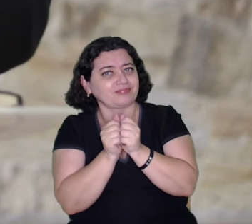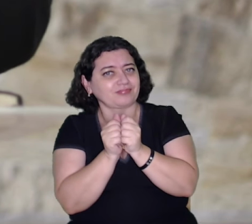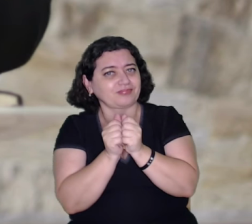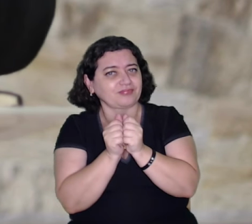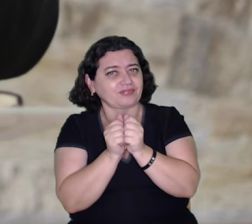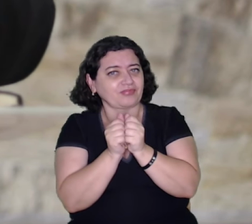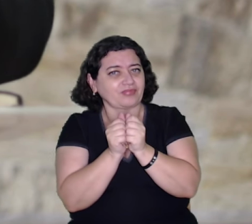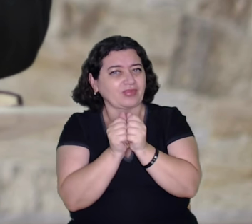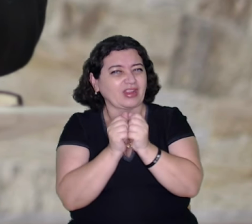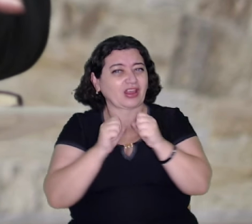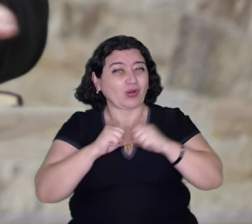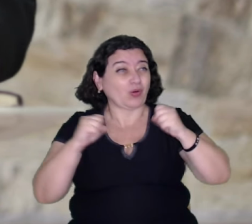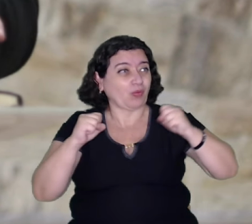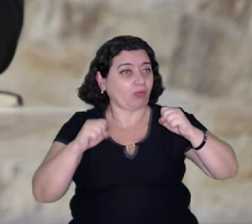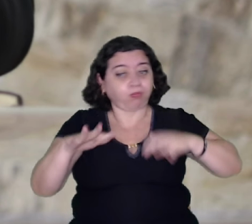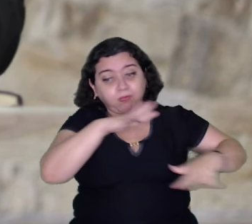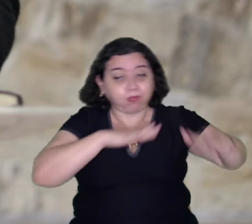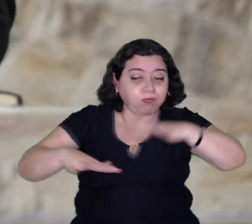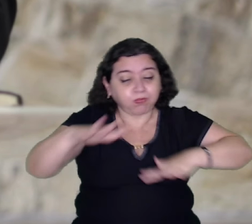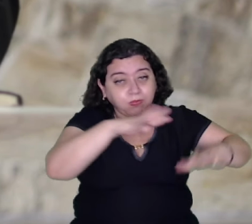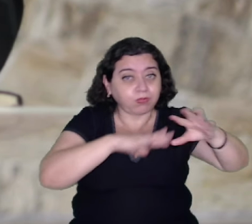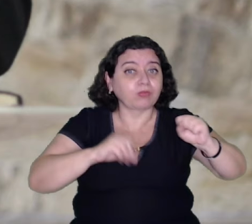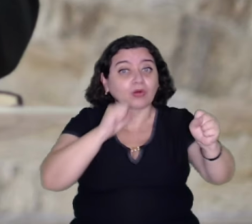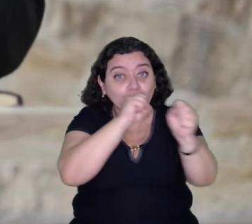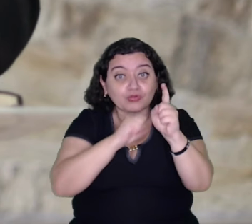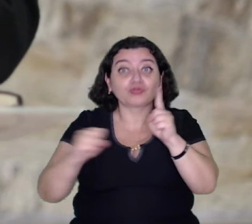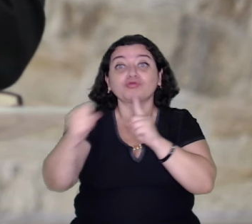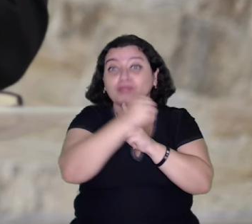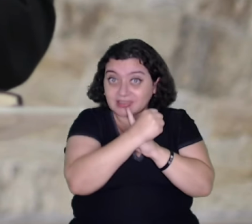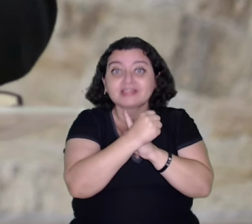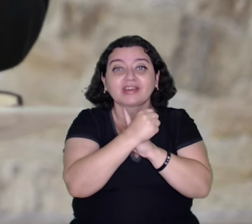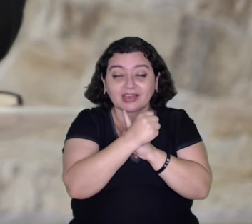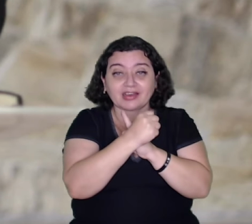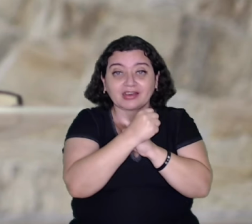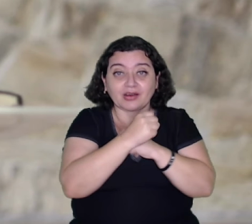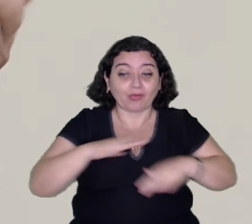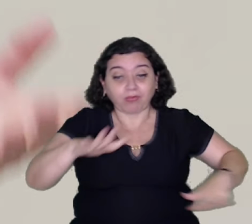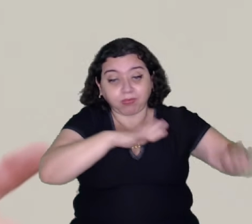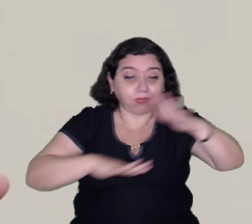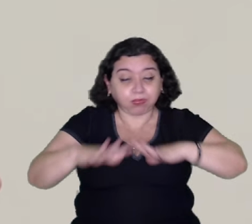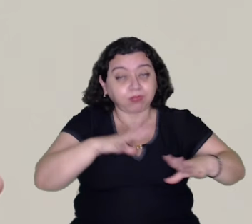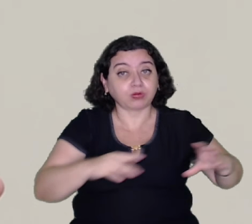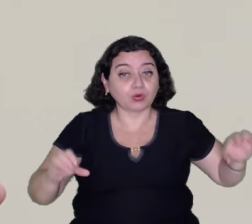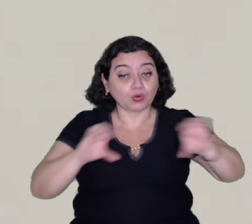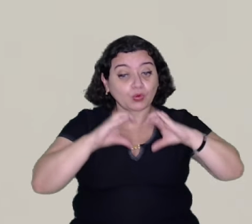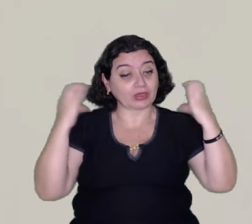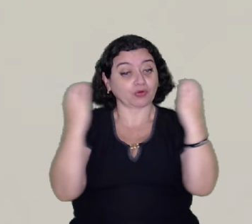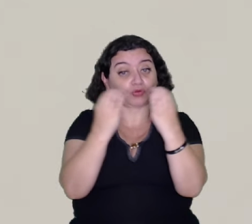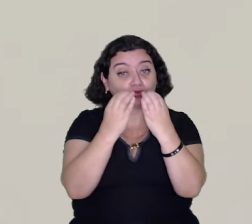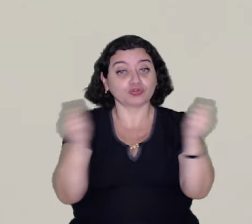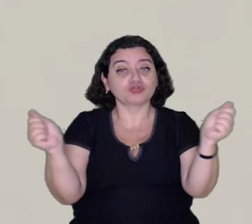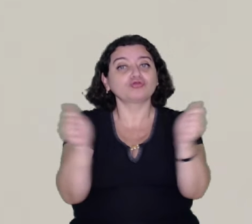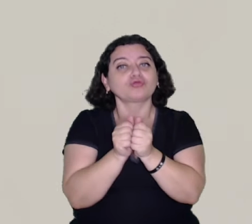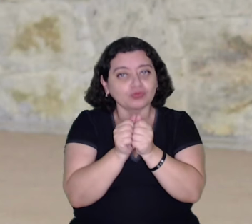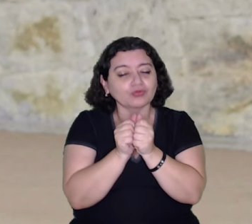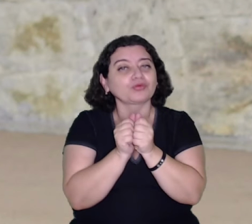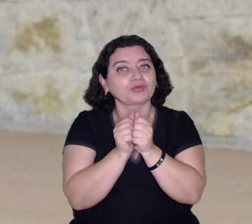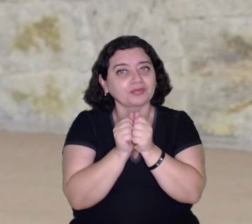Há uma grande mobilização social, há uma grande mobilização comunitária.